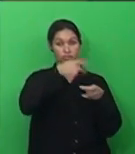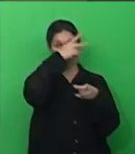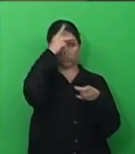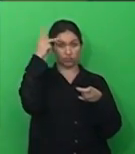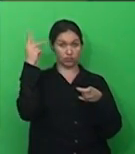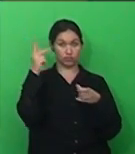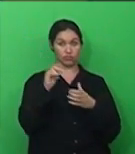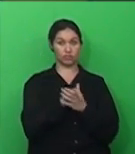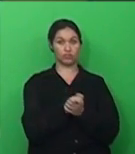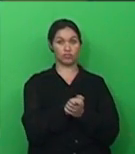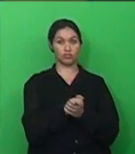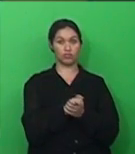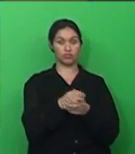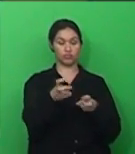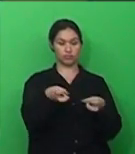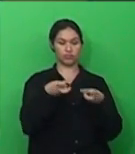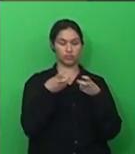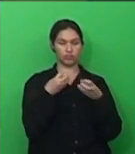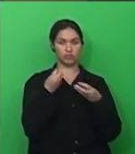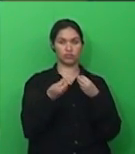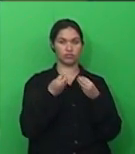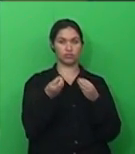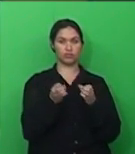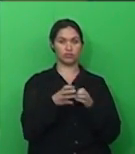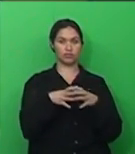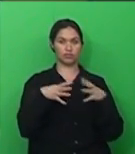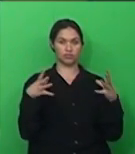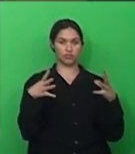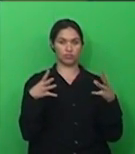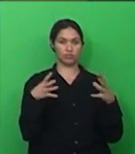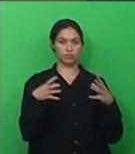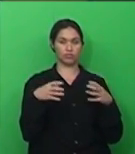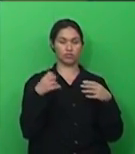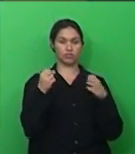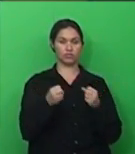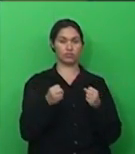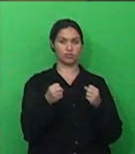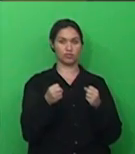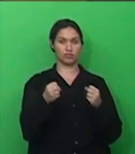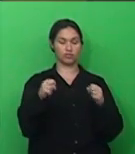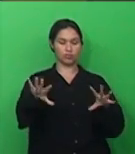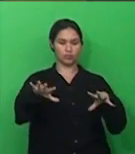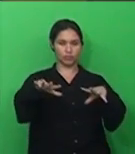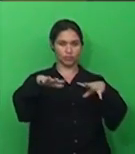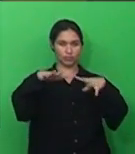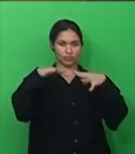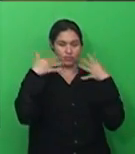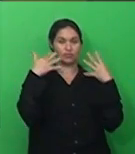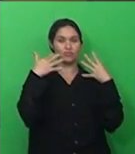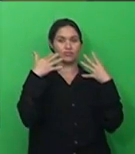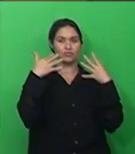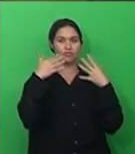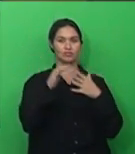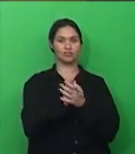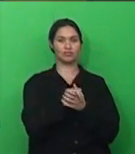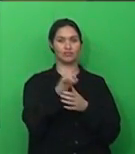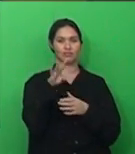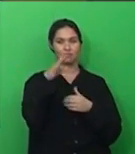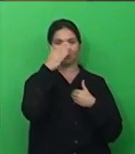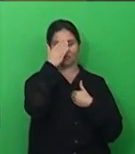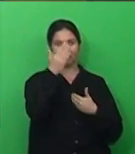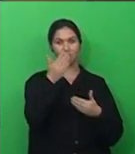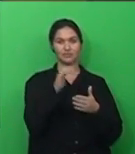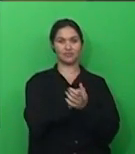e que percebam o quanto foi grande isso e que deem uma atenção diferente para a gente. Só isso. Muito